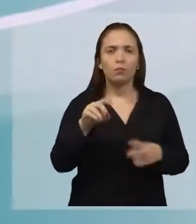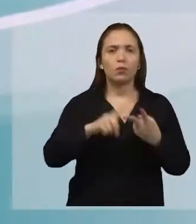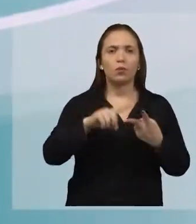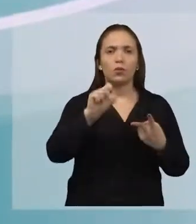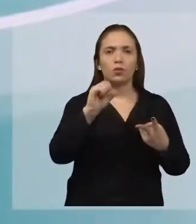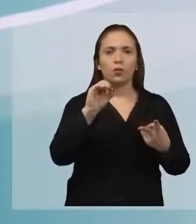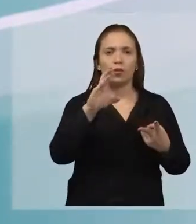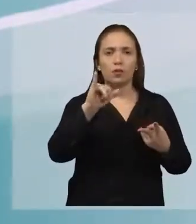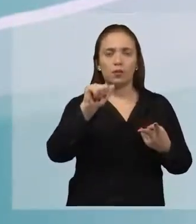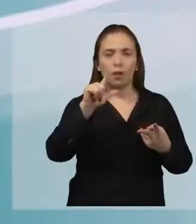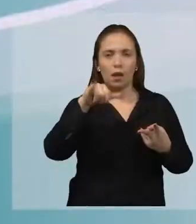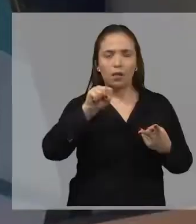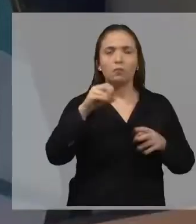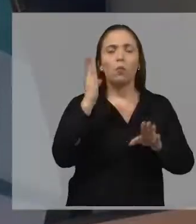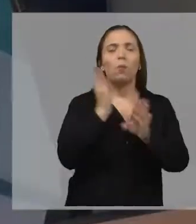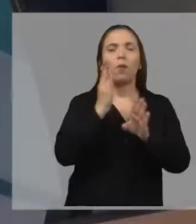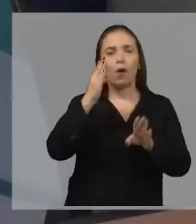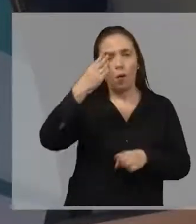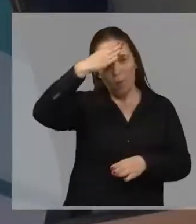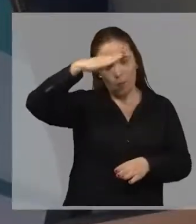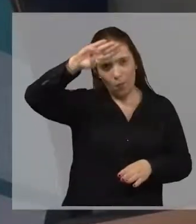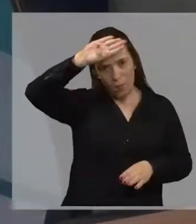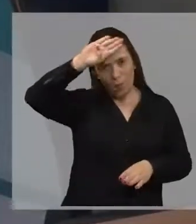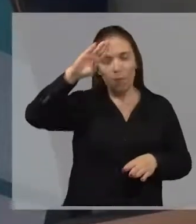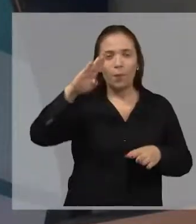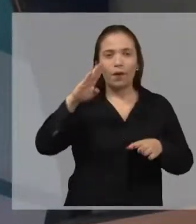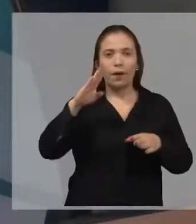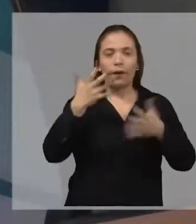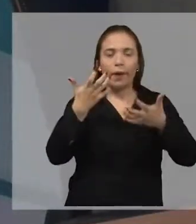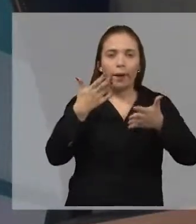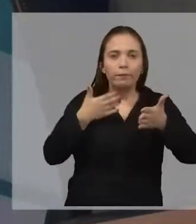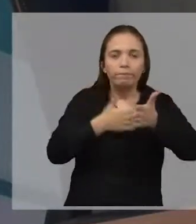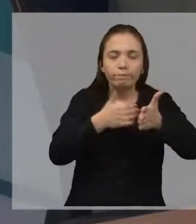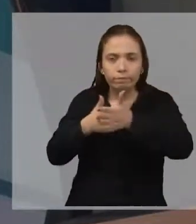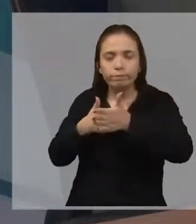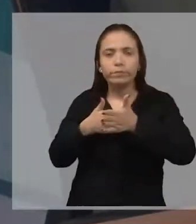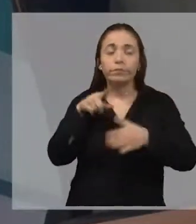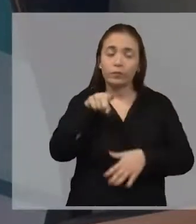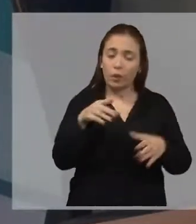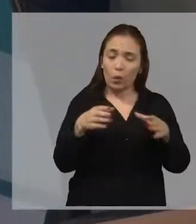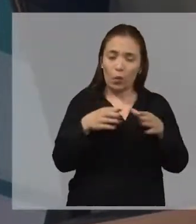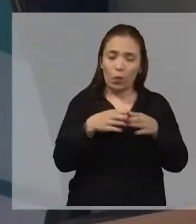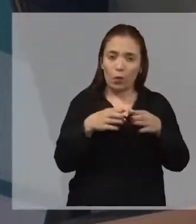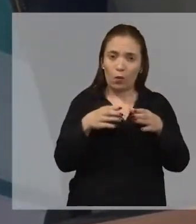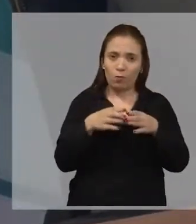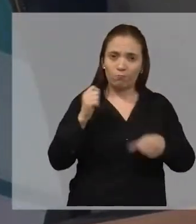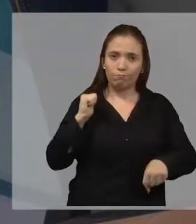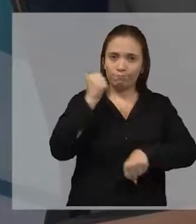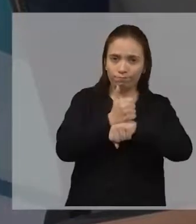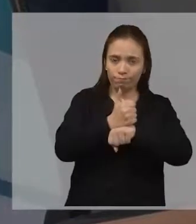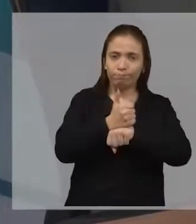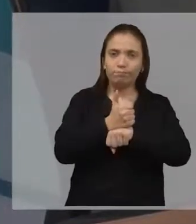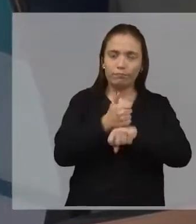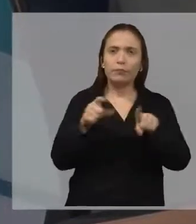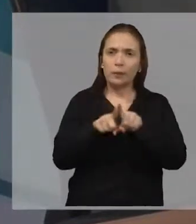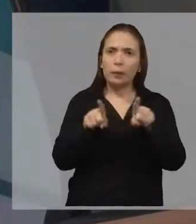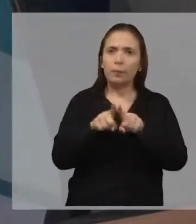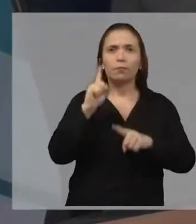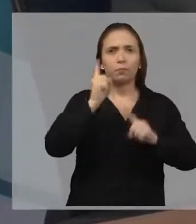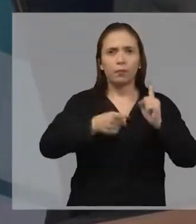frase do atual ministro da Educação do governo Bolsonaro, o